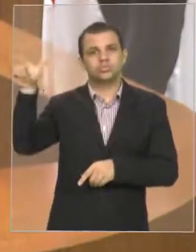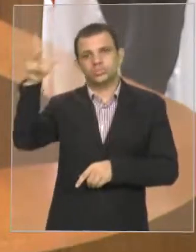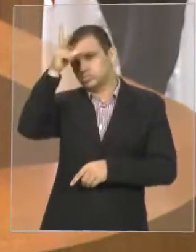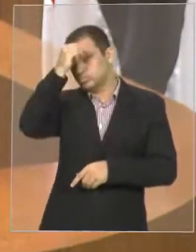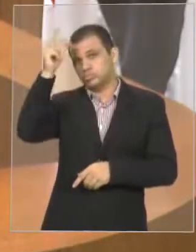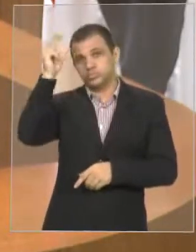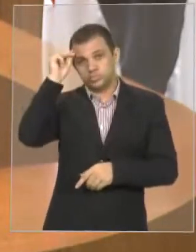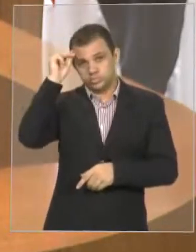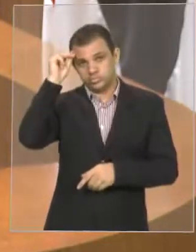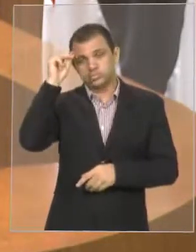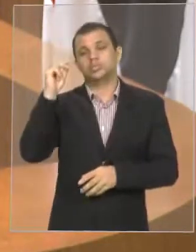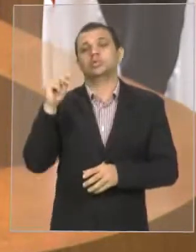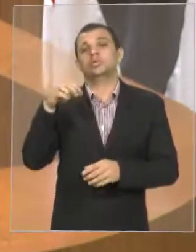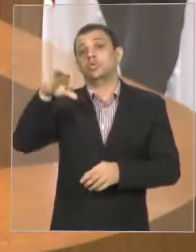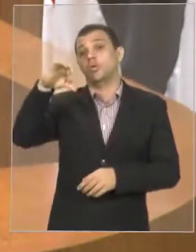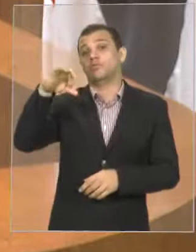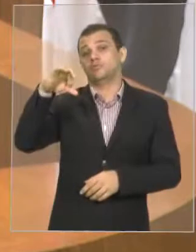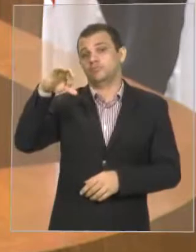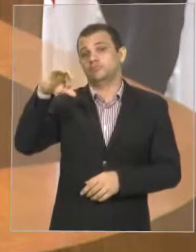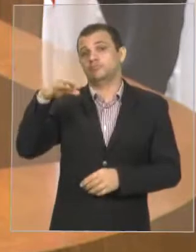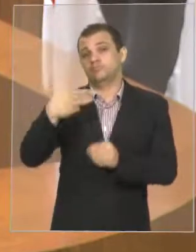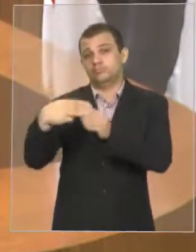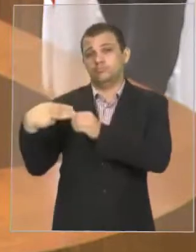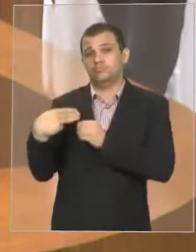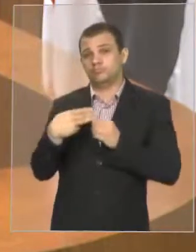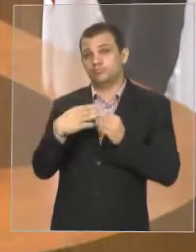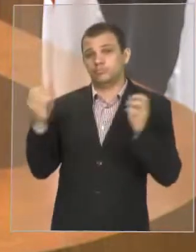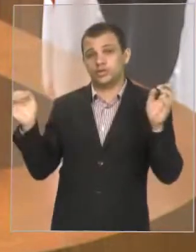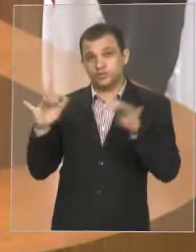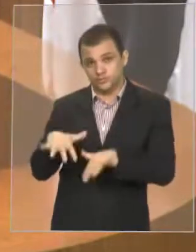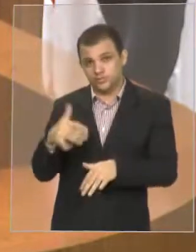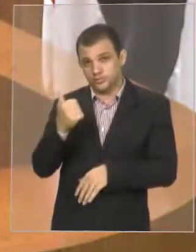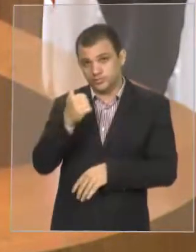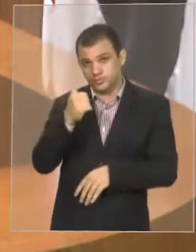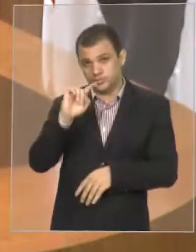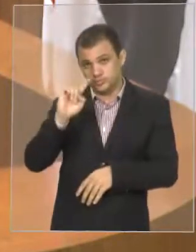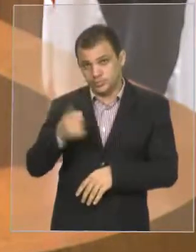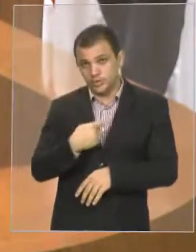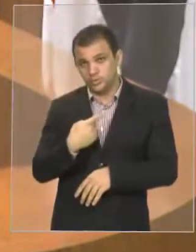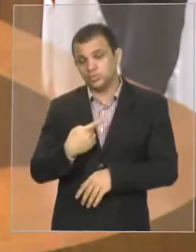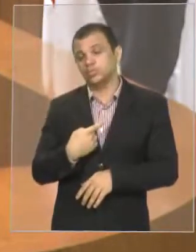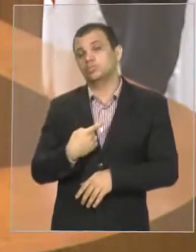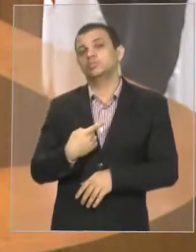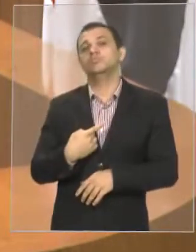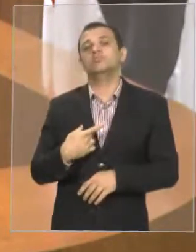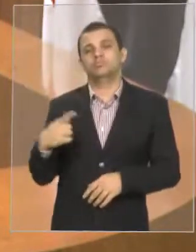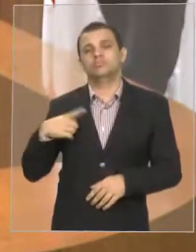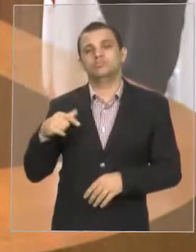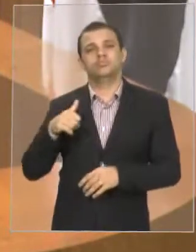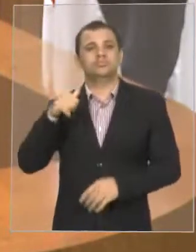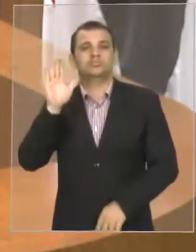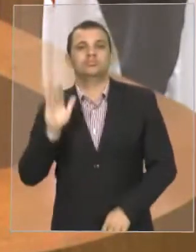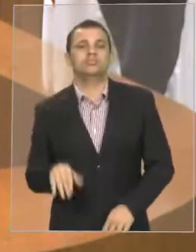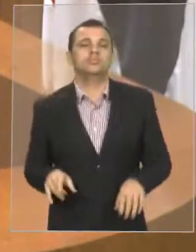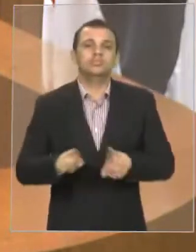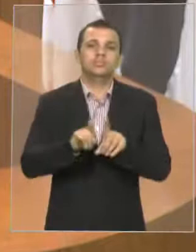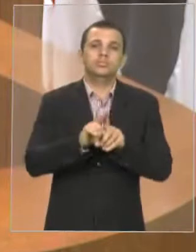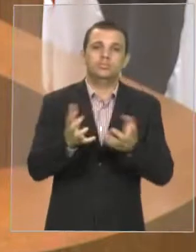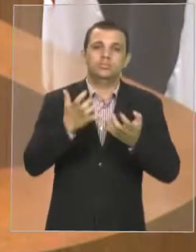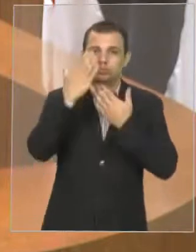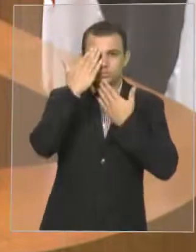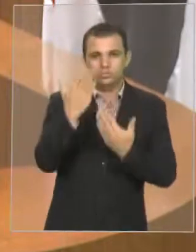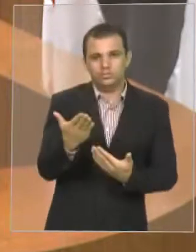que foram atendidos pelos mais de 1.000 títulos entregues naquela ocasião. E aqui eu quero agradecer a oportunidade,